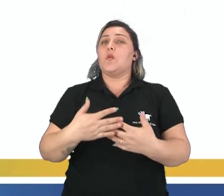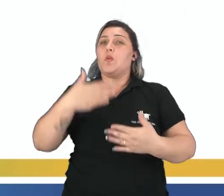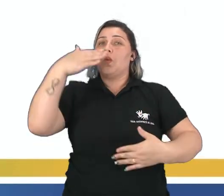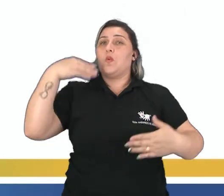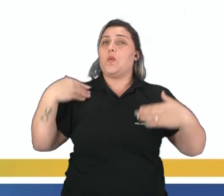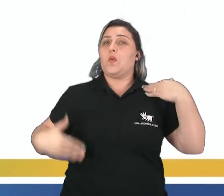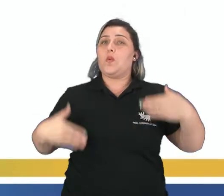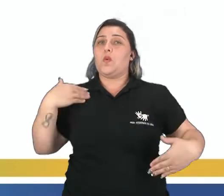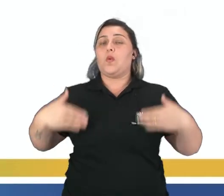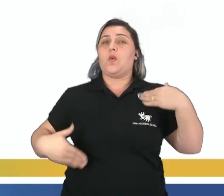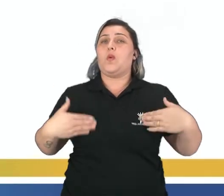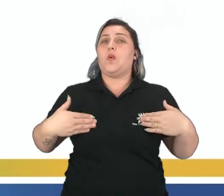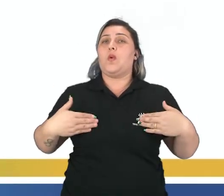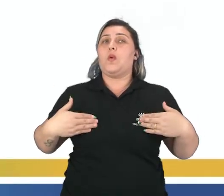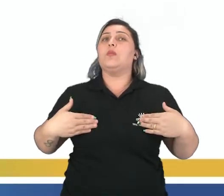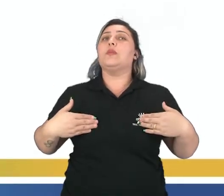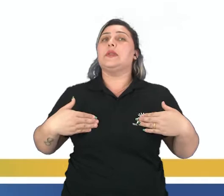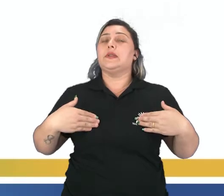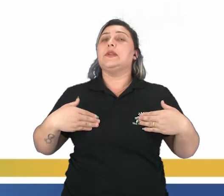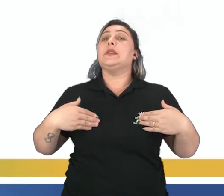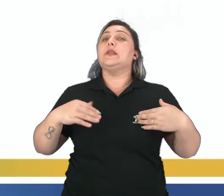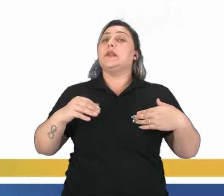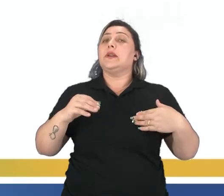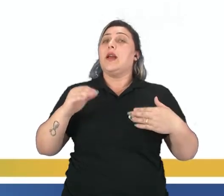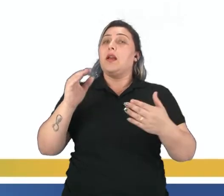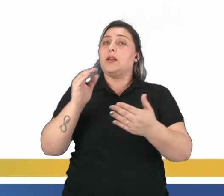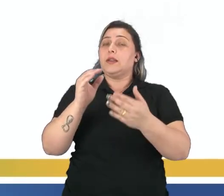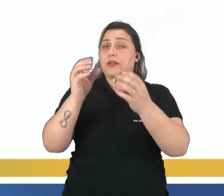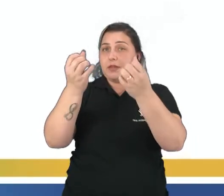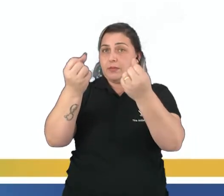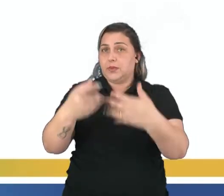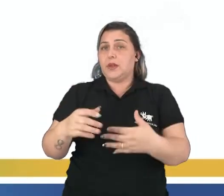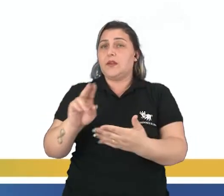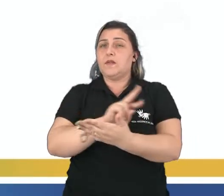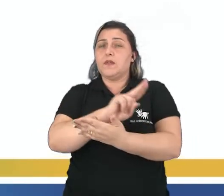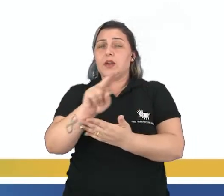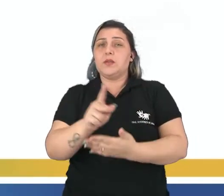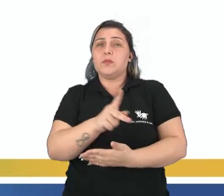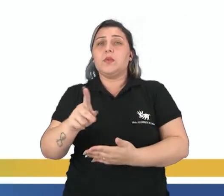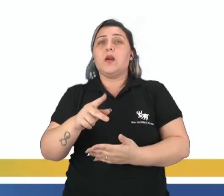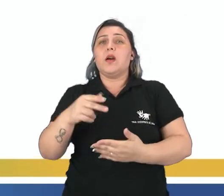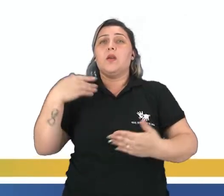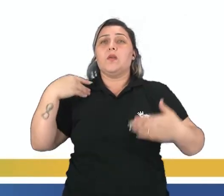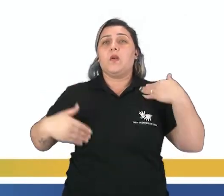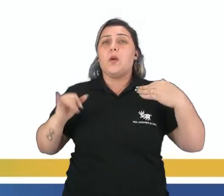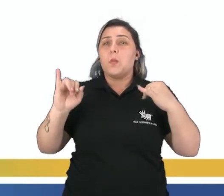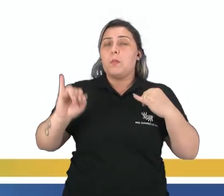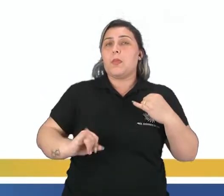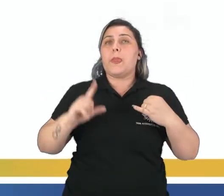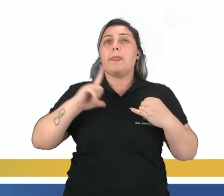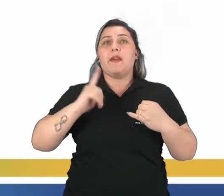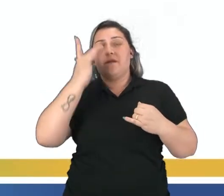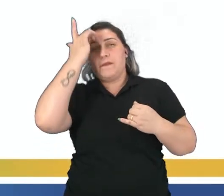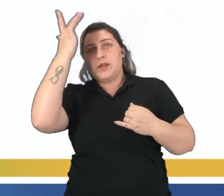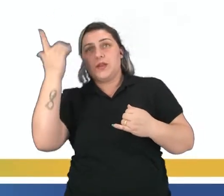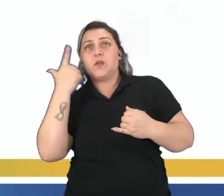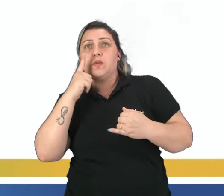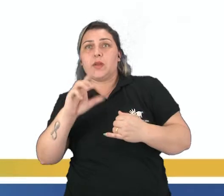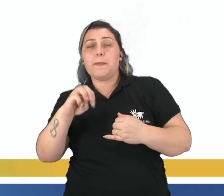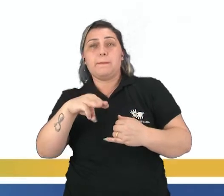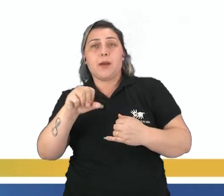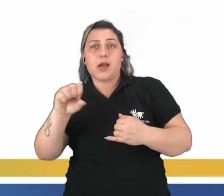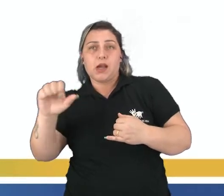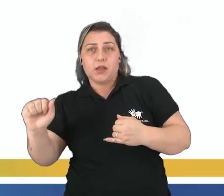atlético, define vários professores, né? Possuem um corpo magro e têm a facilidade de ganhar